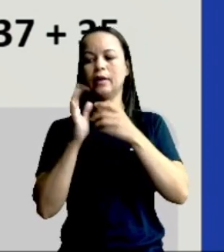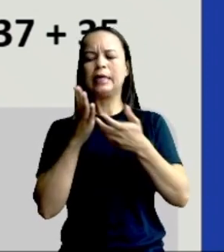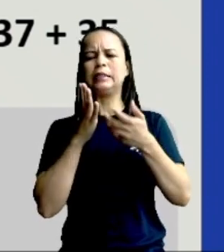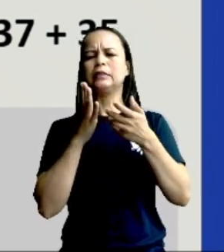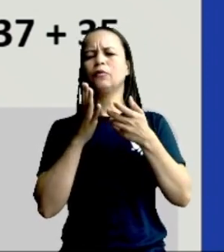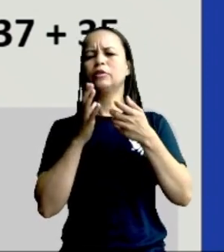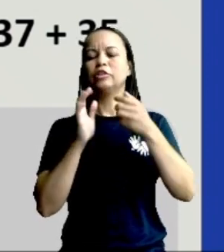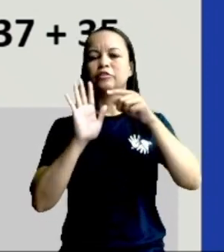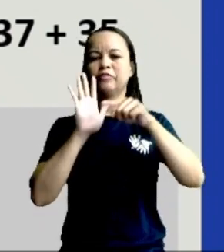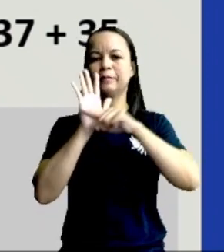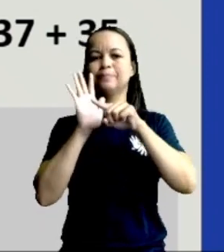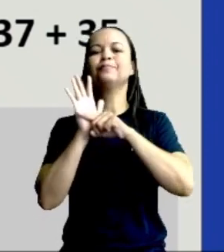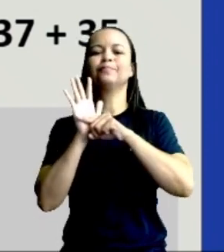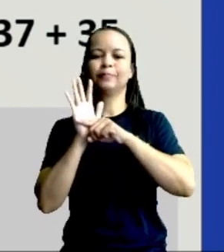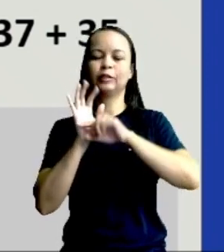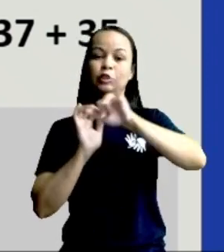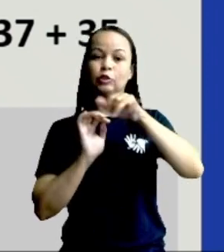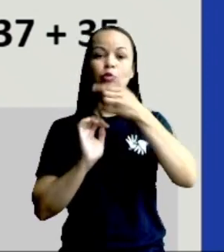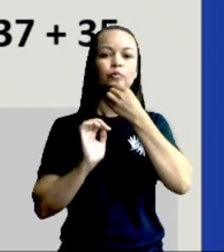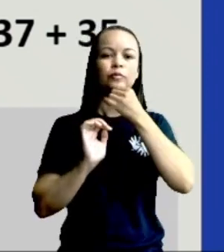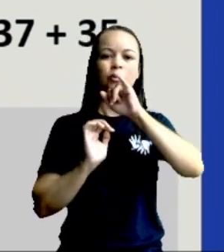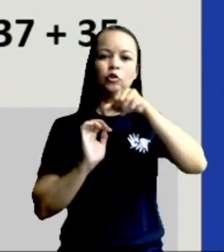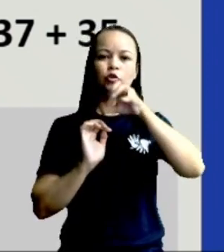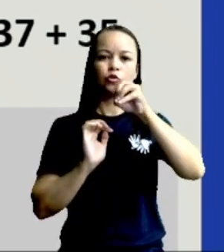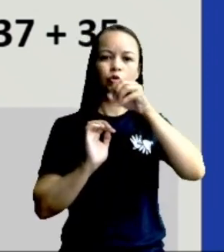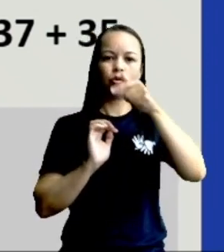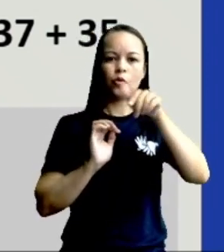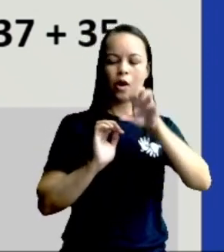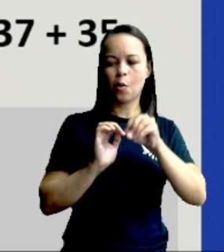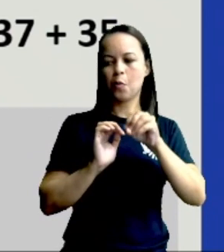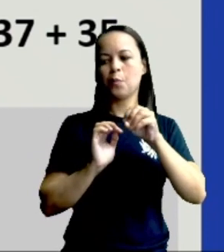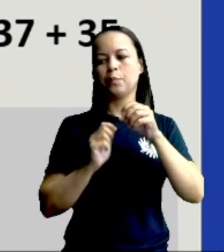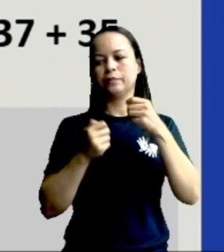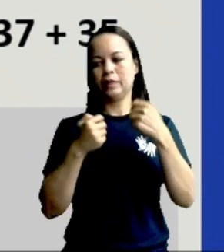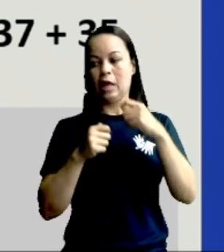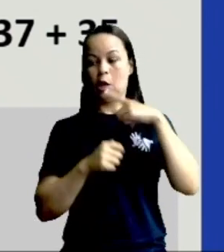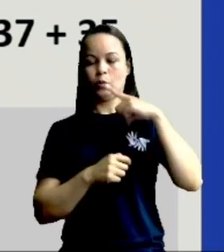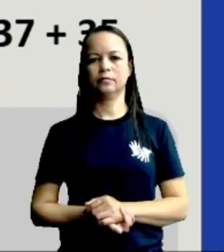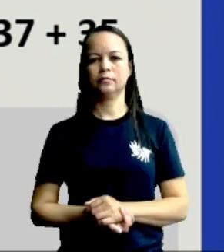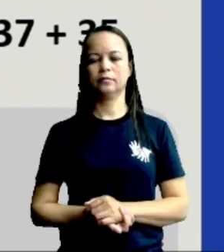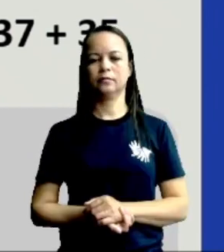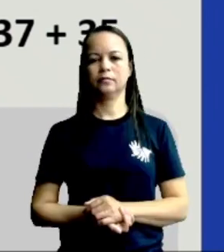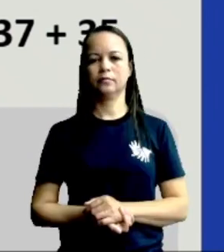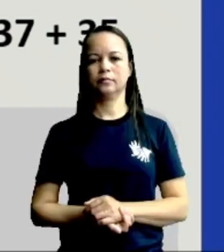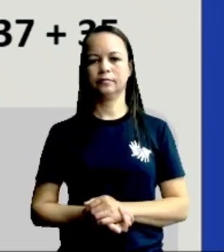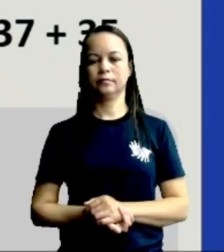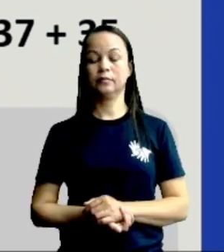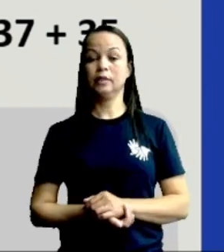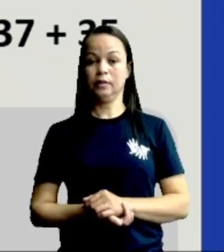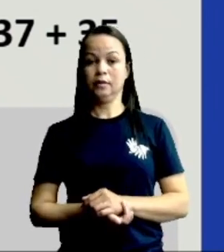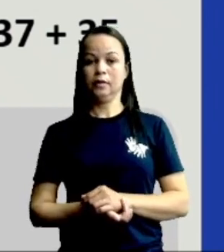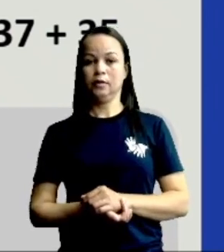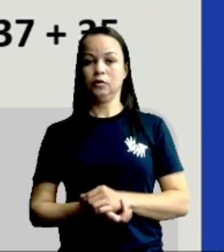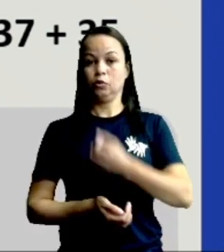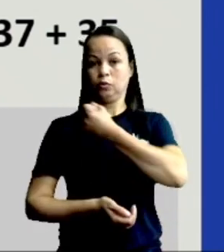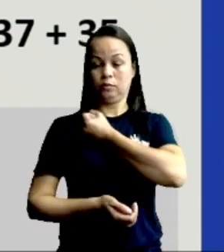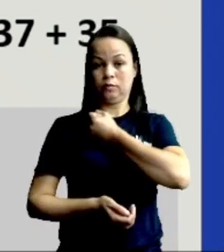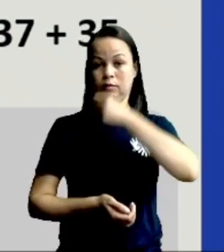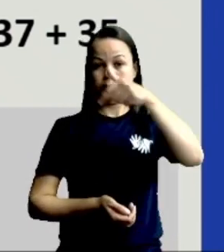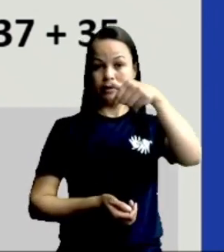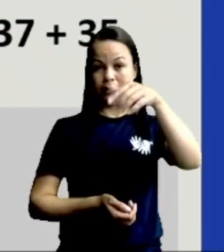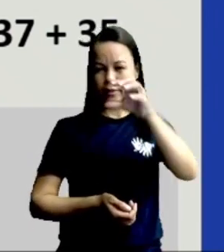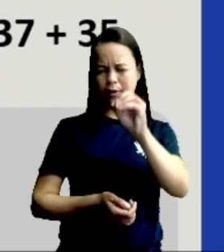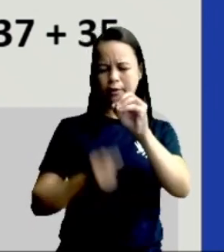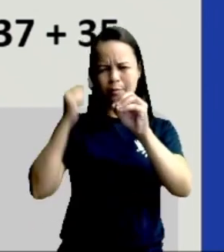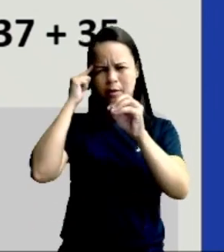Então pensa bem aí direitinho. Opa, eu tenho 72, preciso tirar o 35. De 70, vamos só pensar no